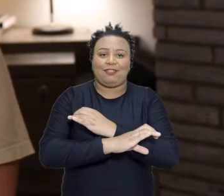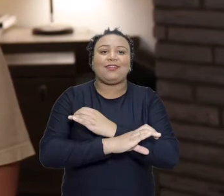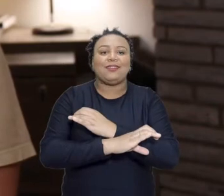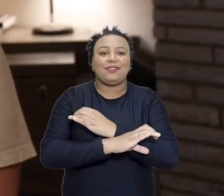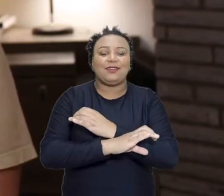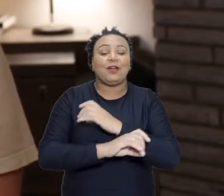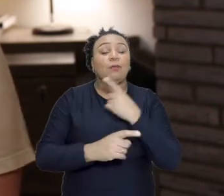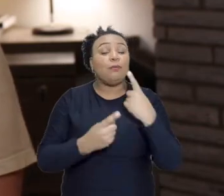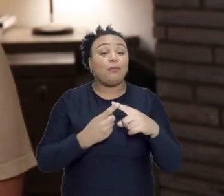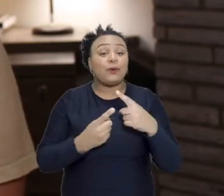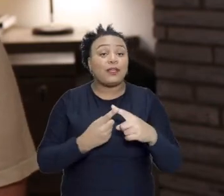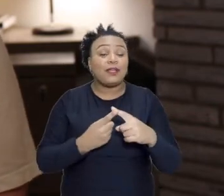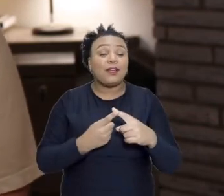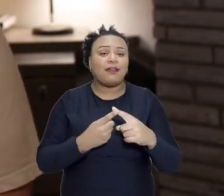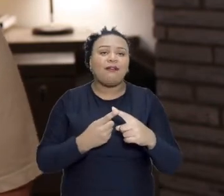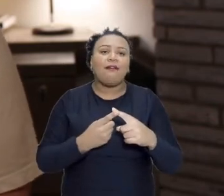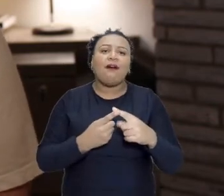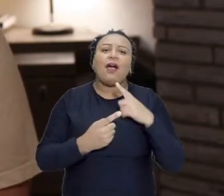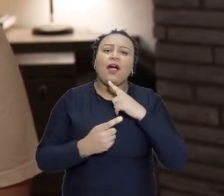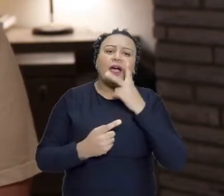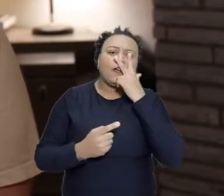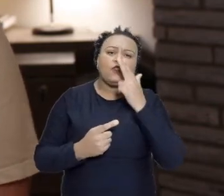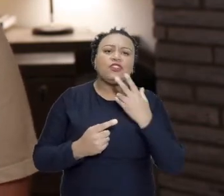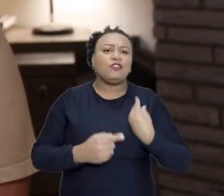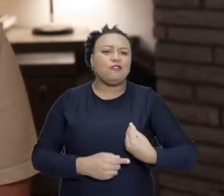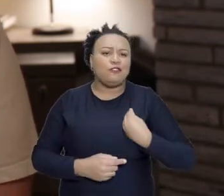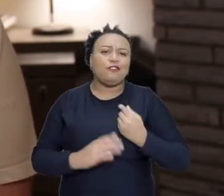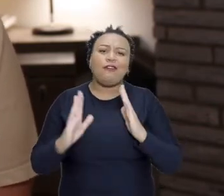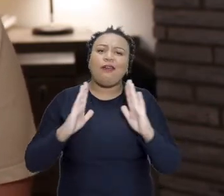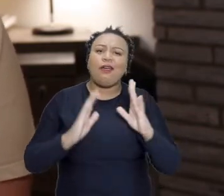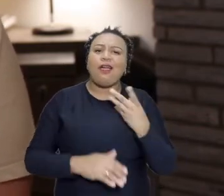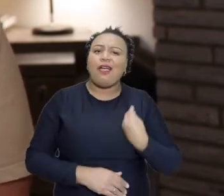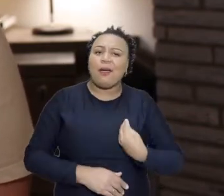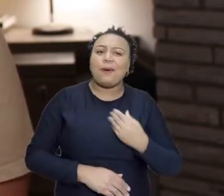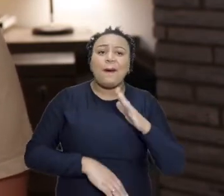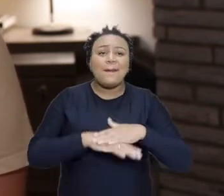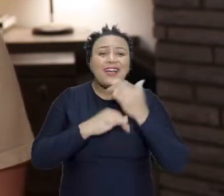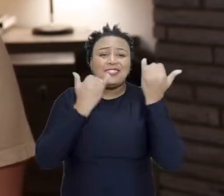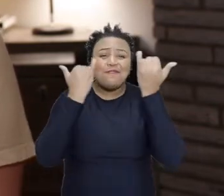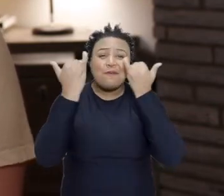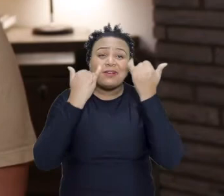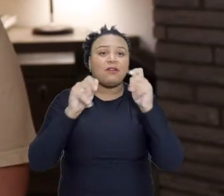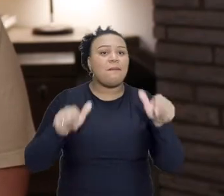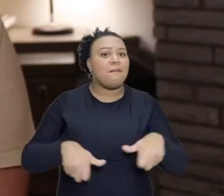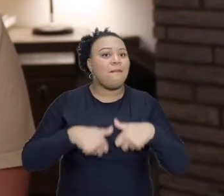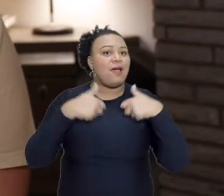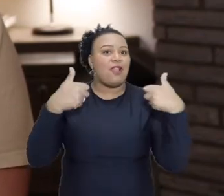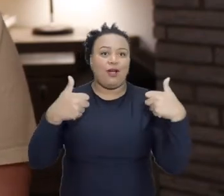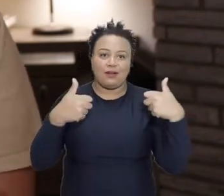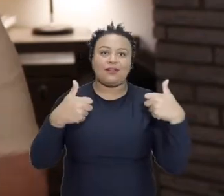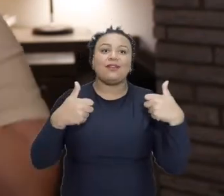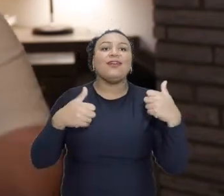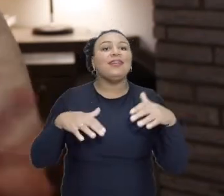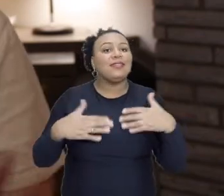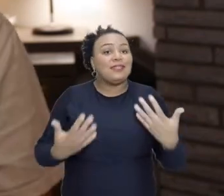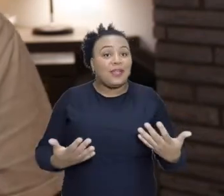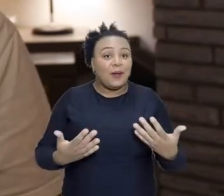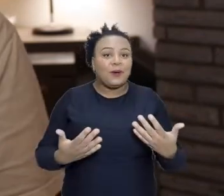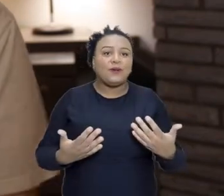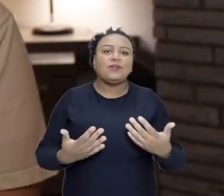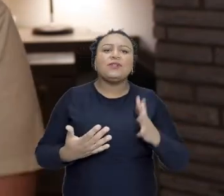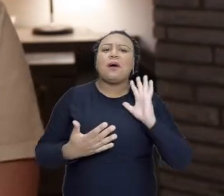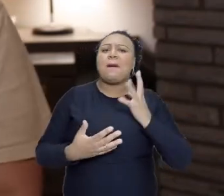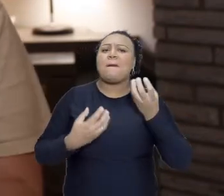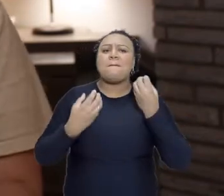porque a gente vive numa época em que quanto mais informação, melhor. Então, joga ali